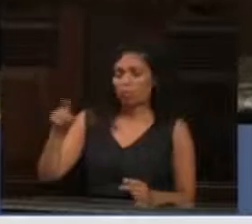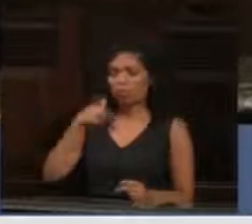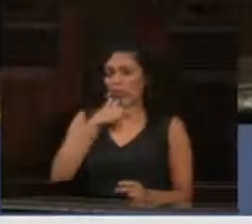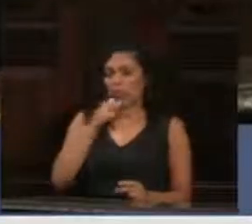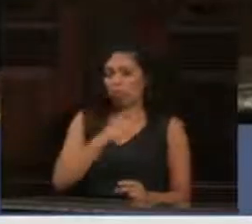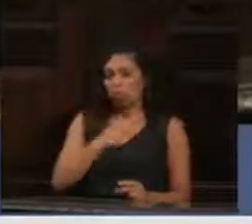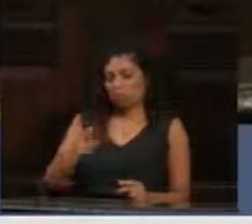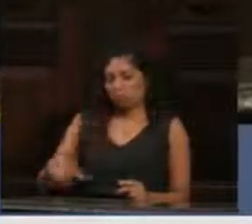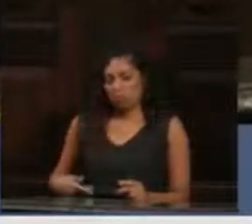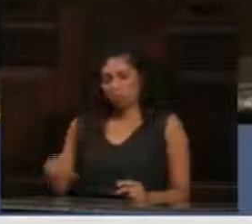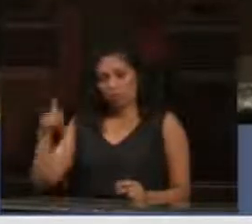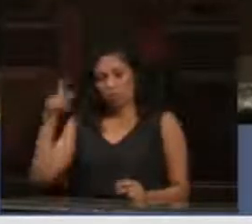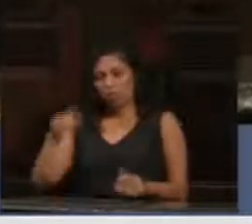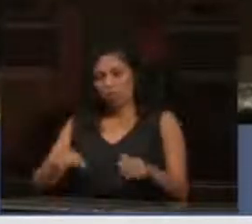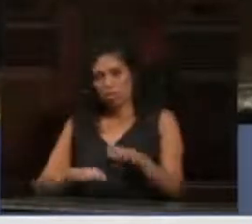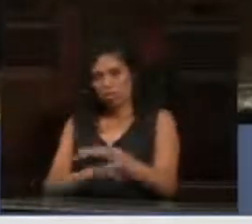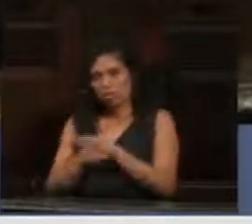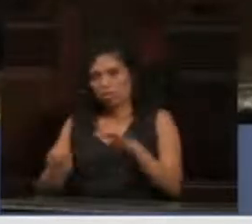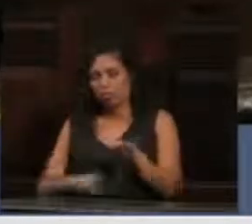Essas demissões